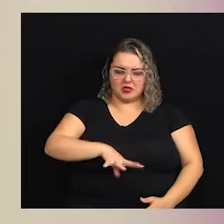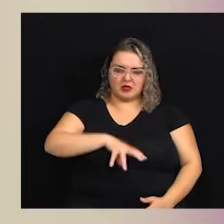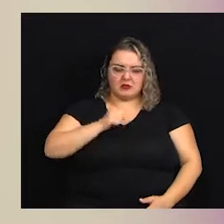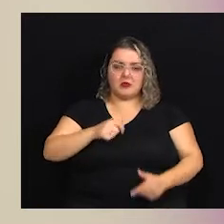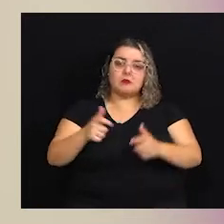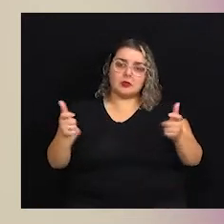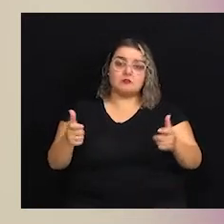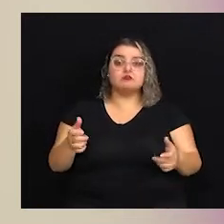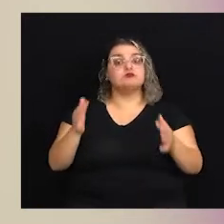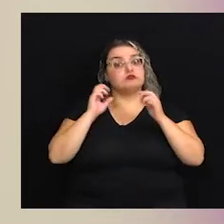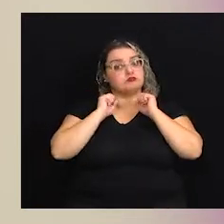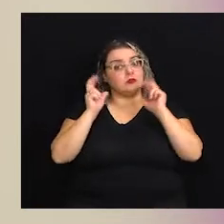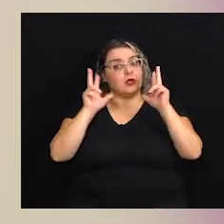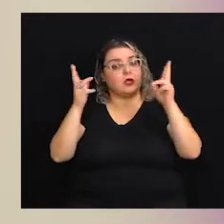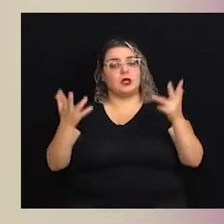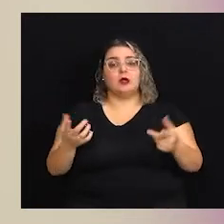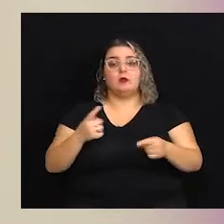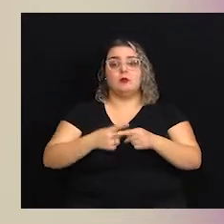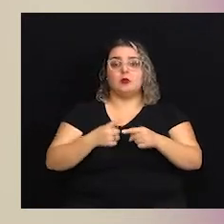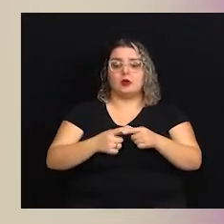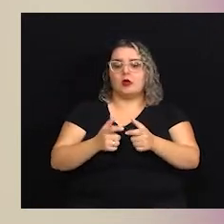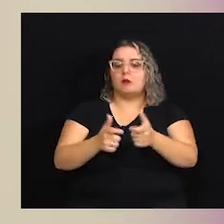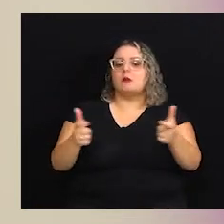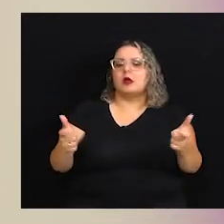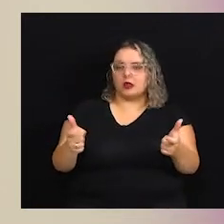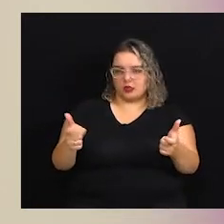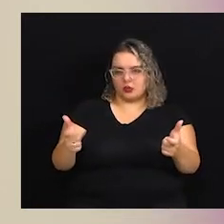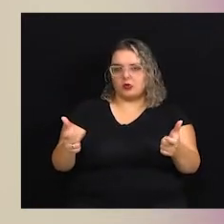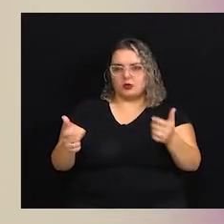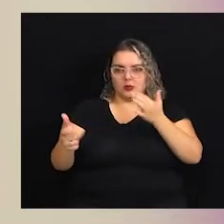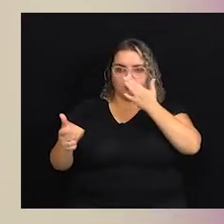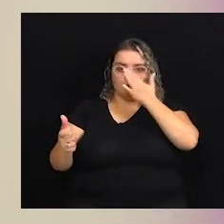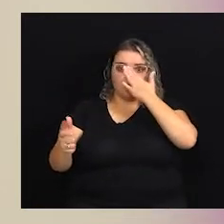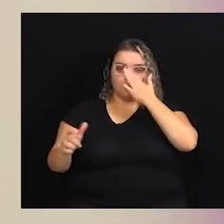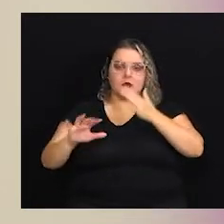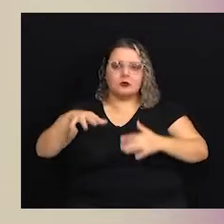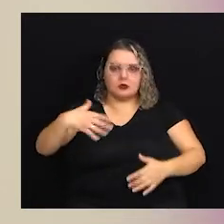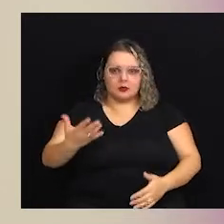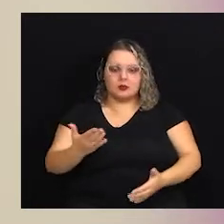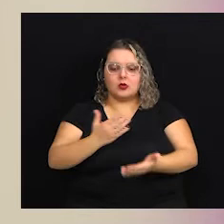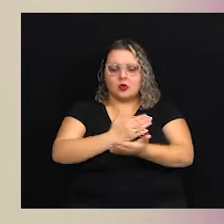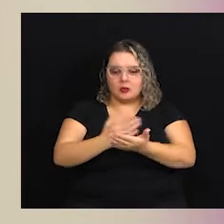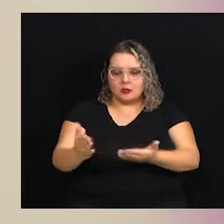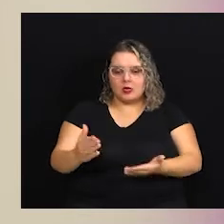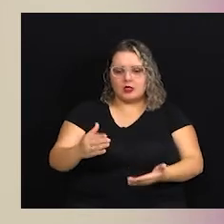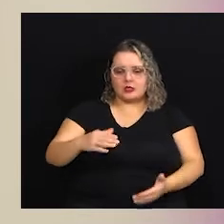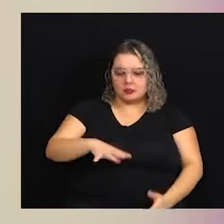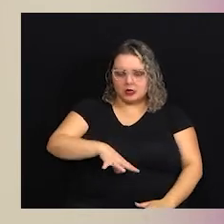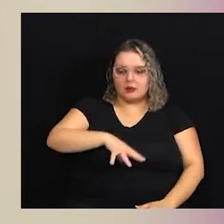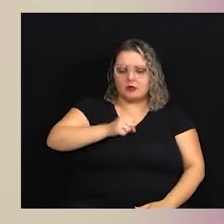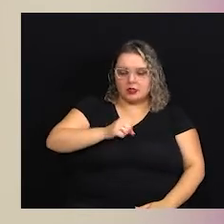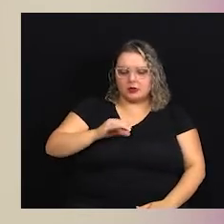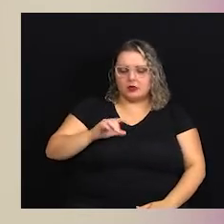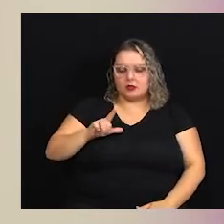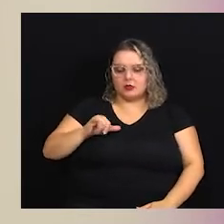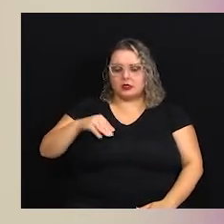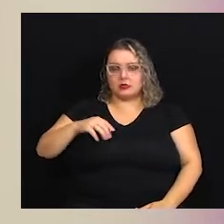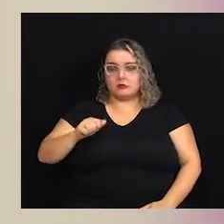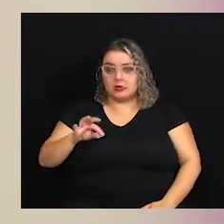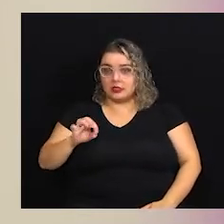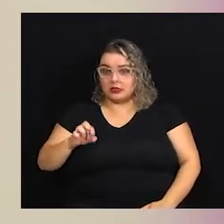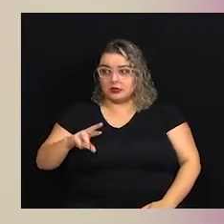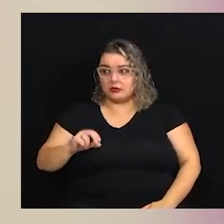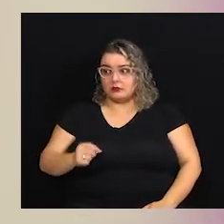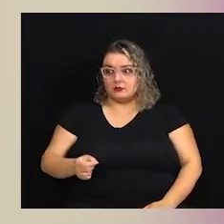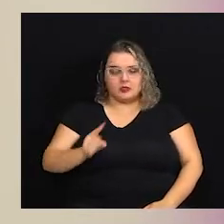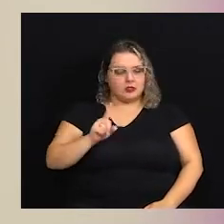para a maioria, já tem que ficar atenta. Porque para a grande maioria é quando se dá essa fase da menopausa e do climatério. Mas, para quem